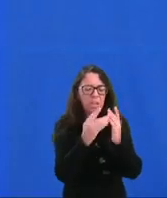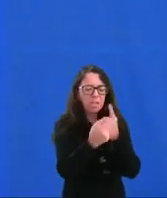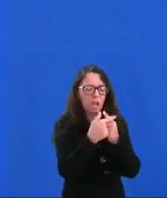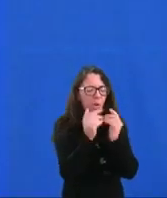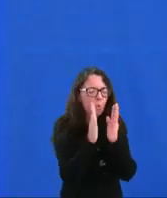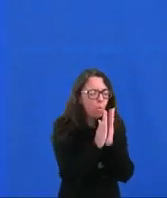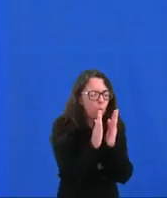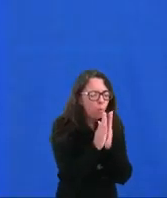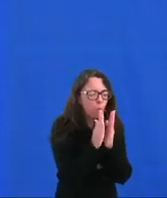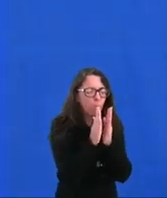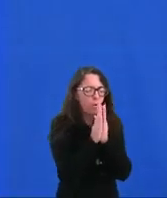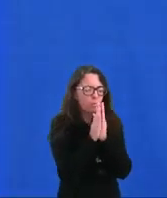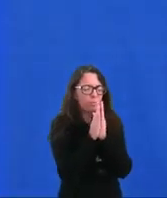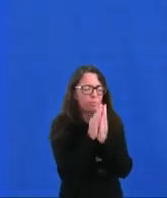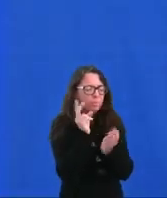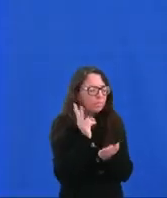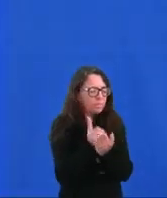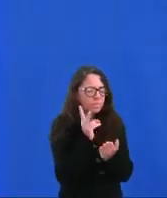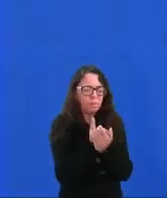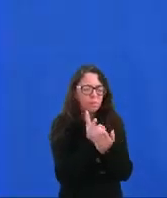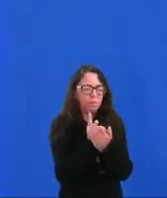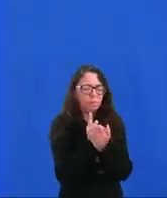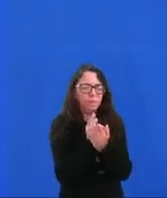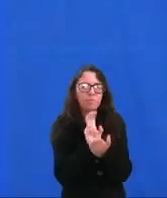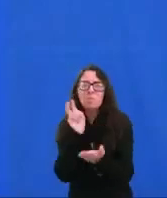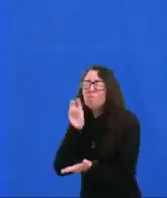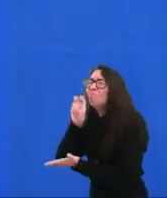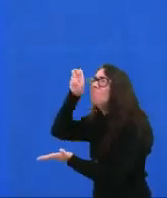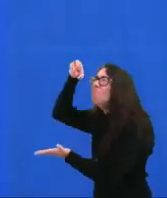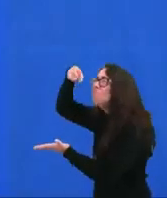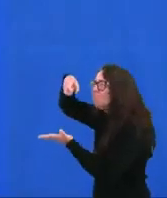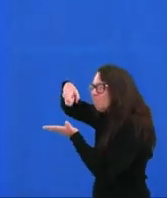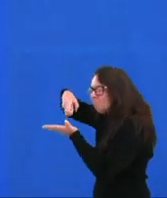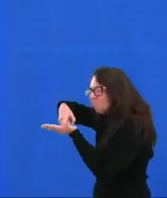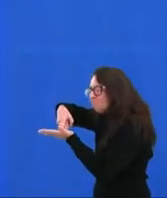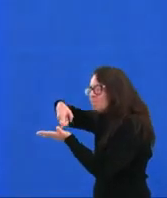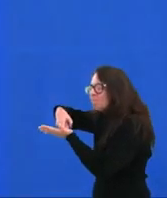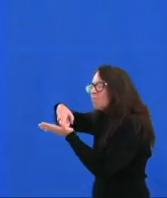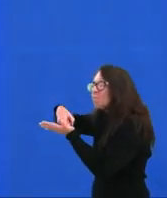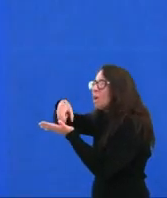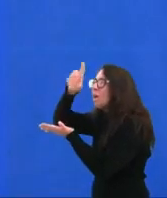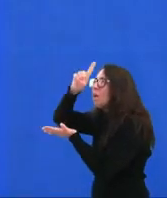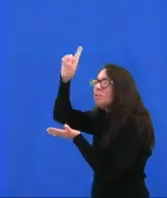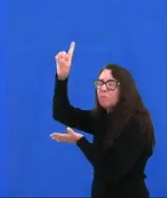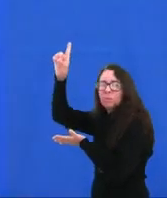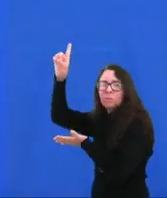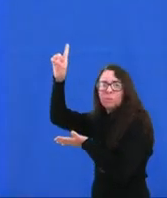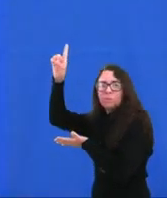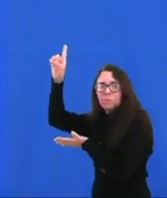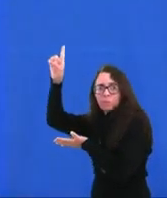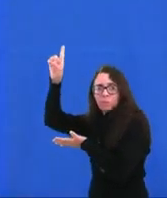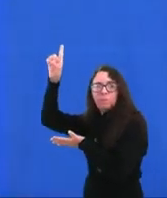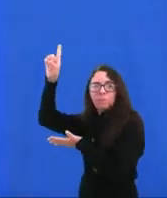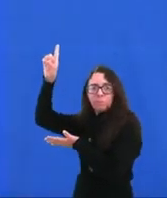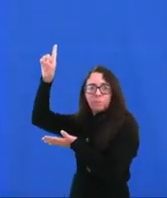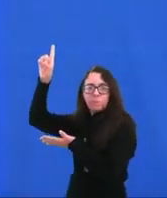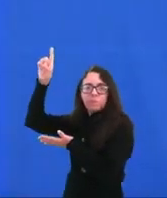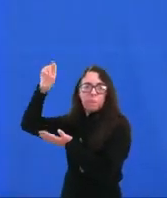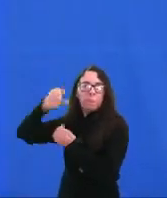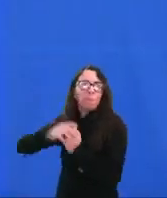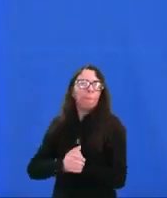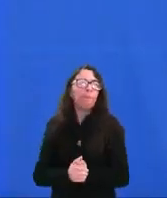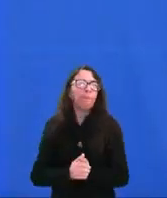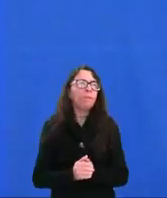uma igreja centrada no eu, onde que o homem pode alguma coisa. Existem igrejas que estabelecem